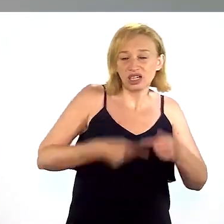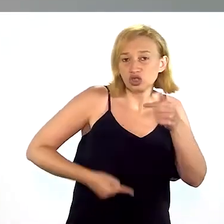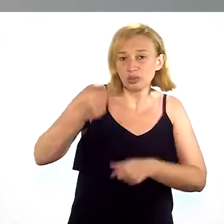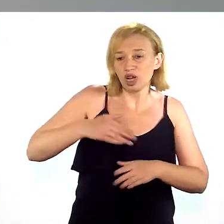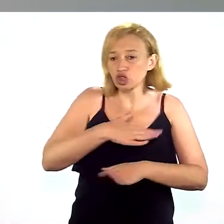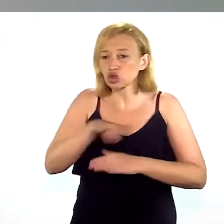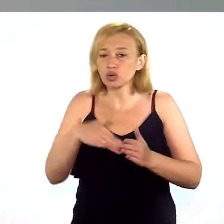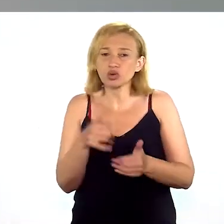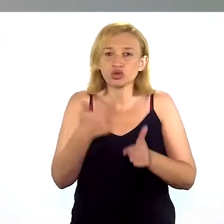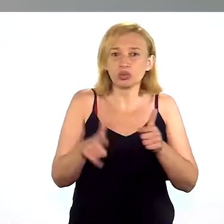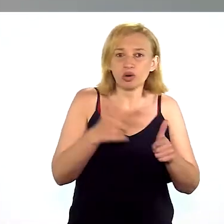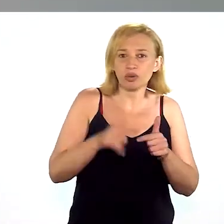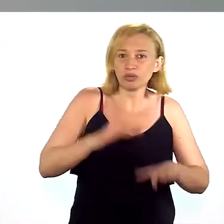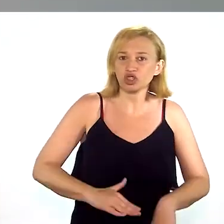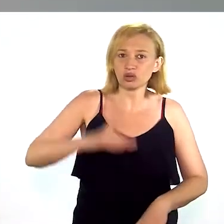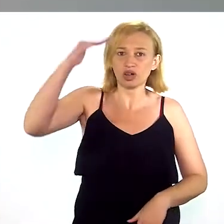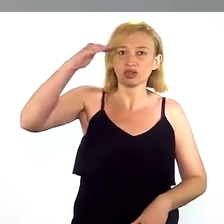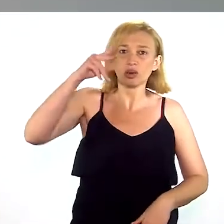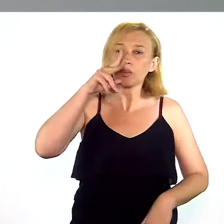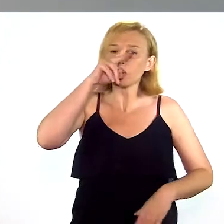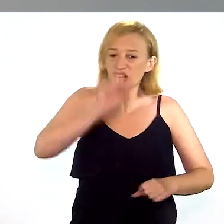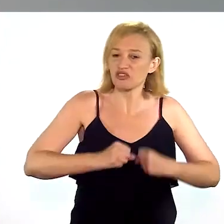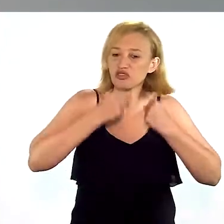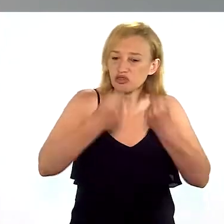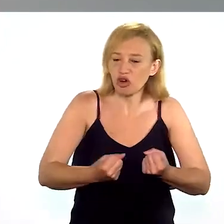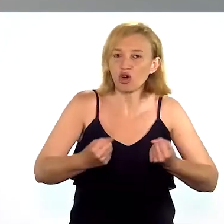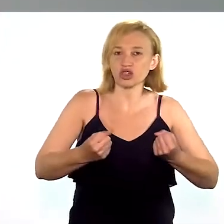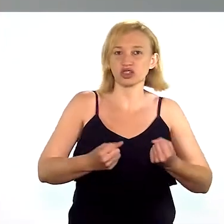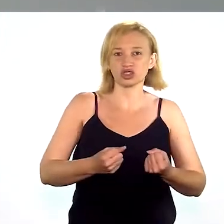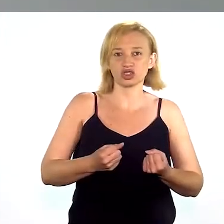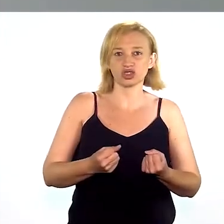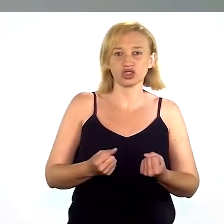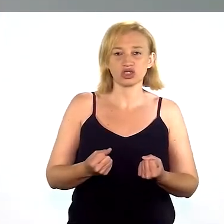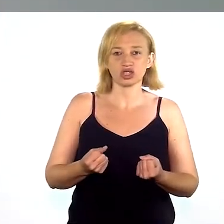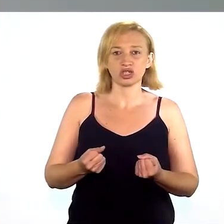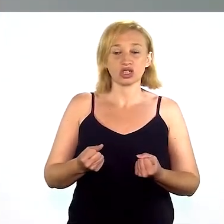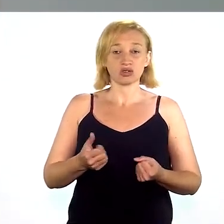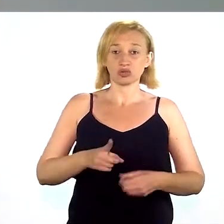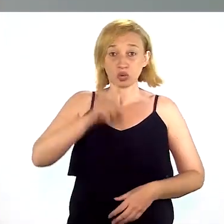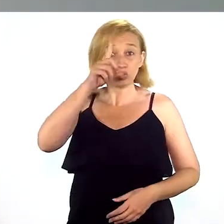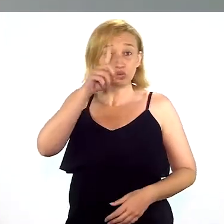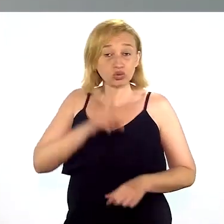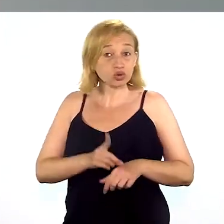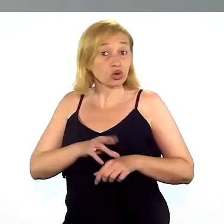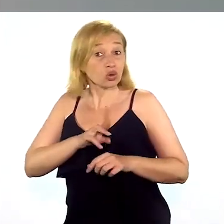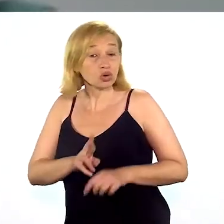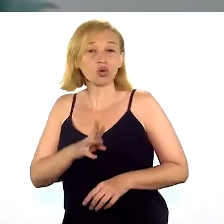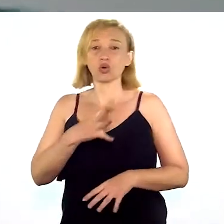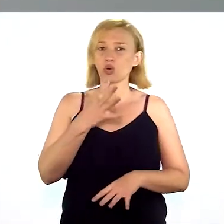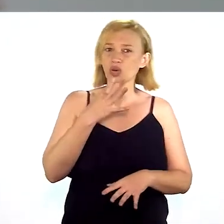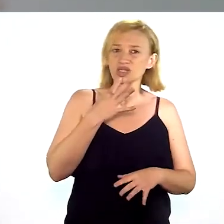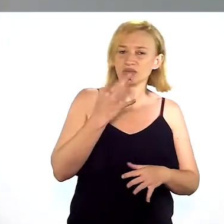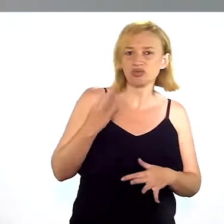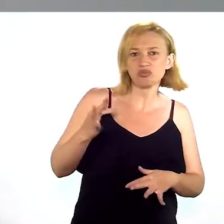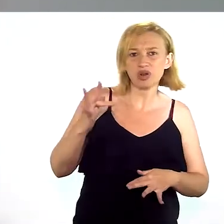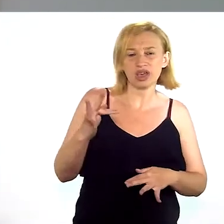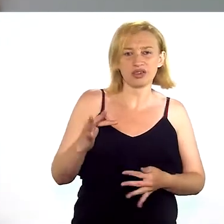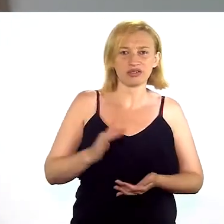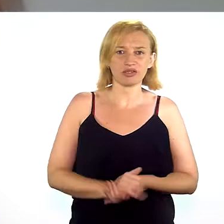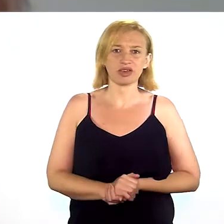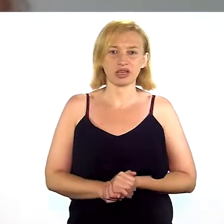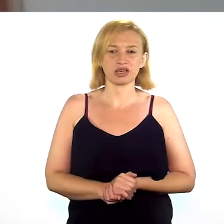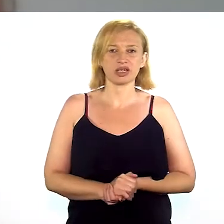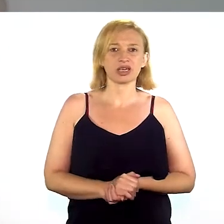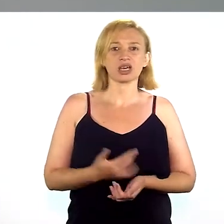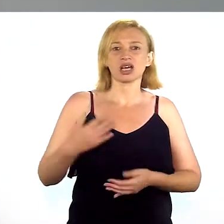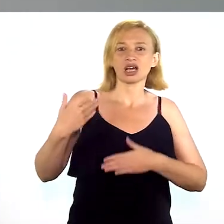todos os problemas e chega na vida adulta uma mulher forte, decidida, inteligente, se torna doutora, de super conhecimento do brejo, porque